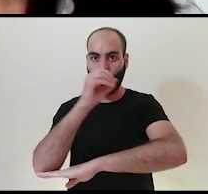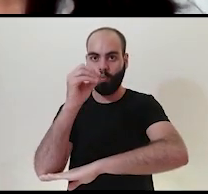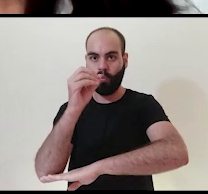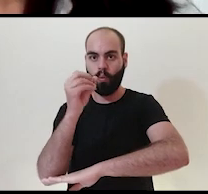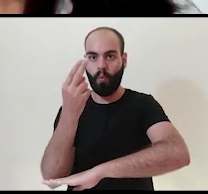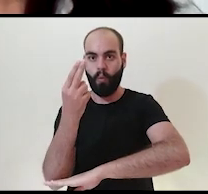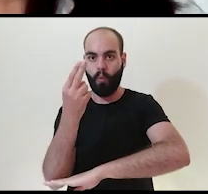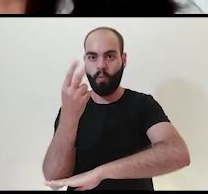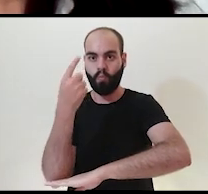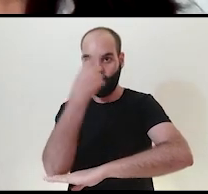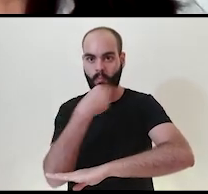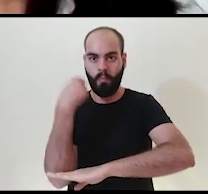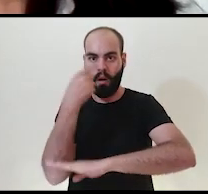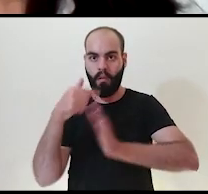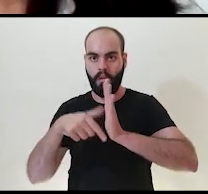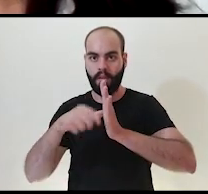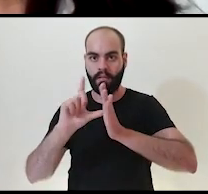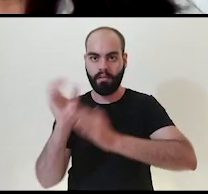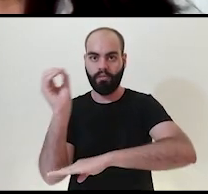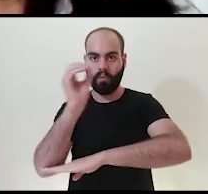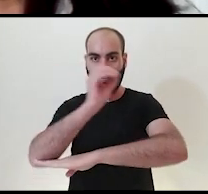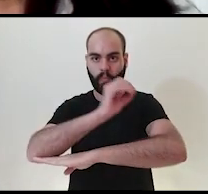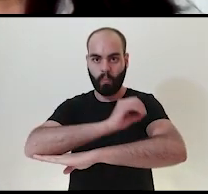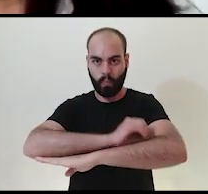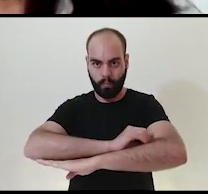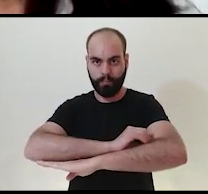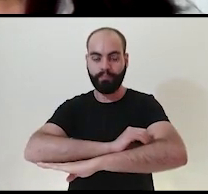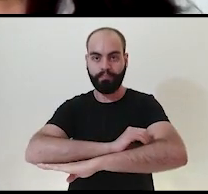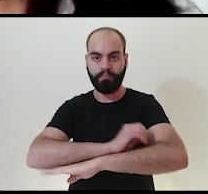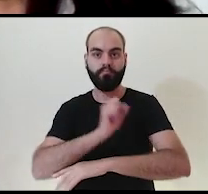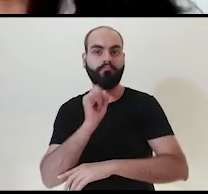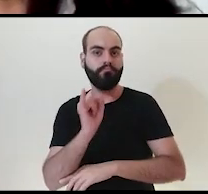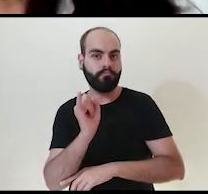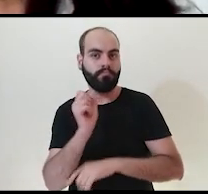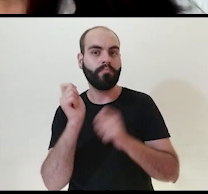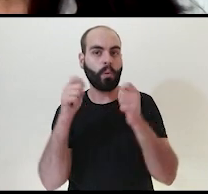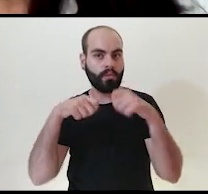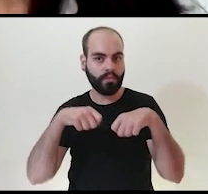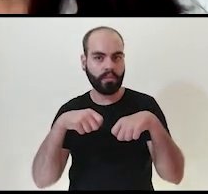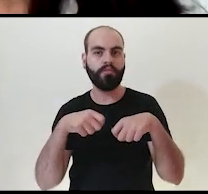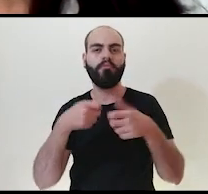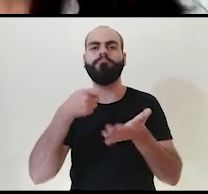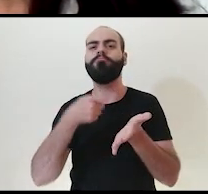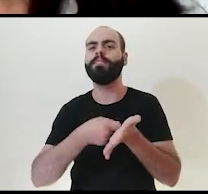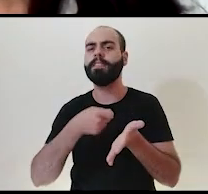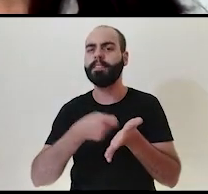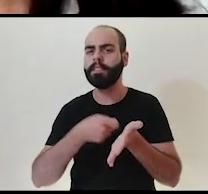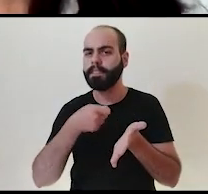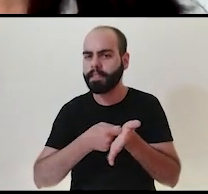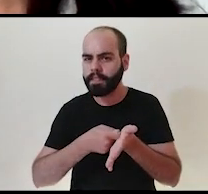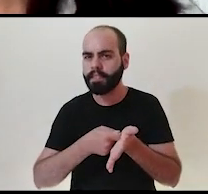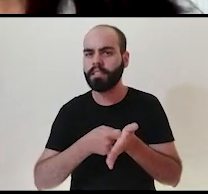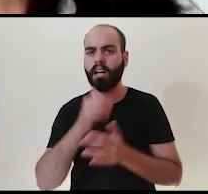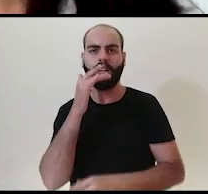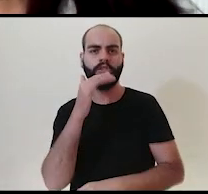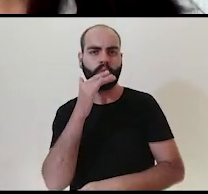fazer fotos nesse horário, se possível também, eu garanto que as fotos ficarão com cores mais bonitas,